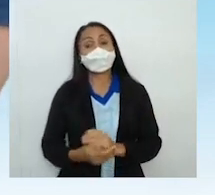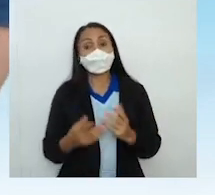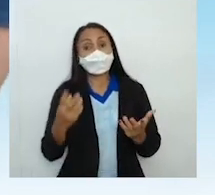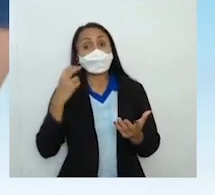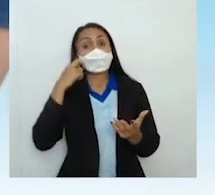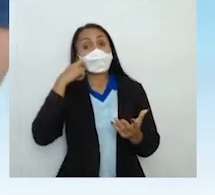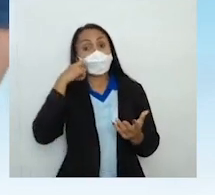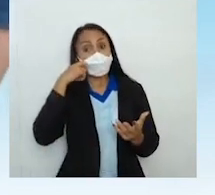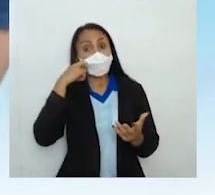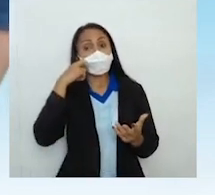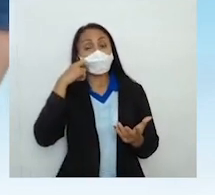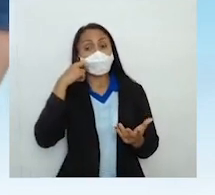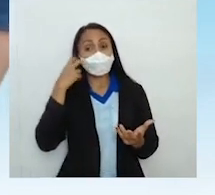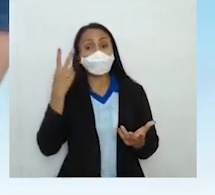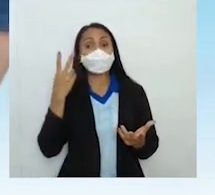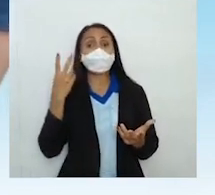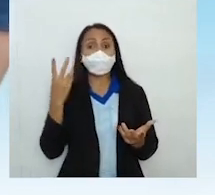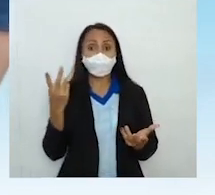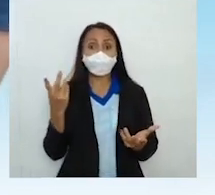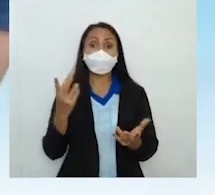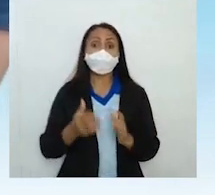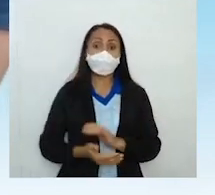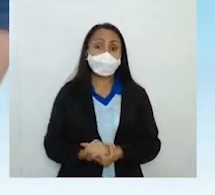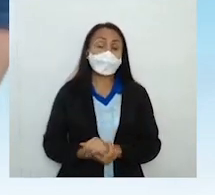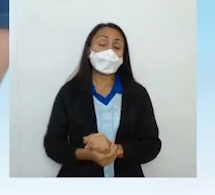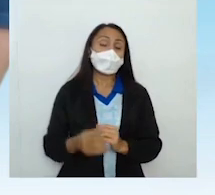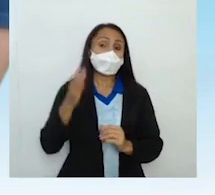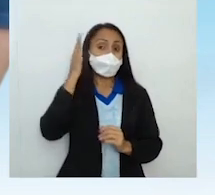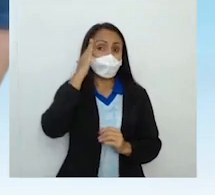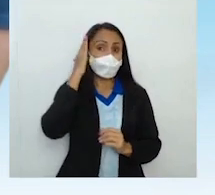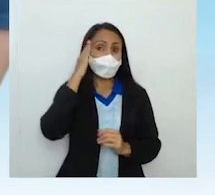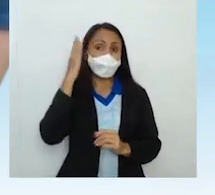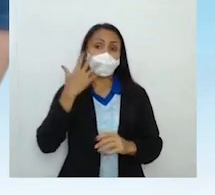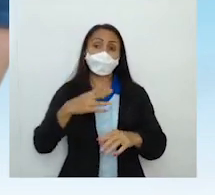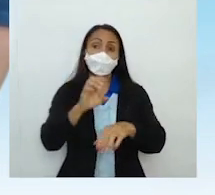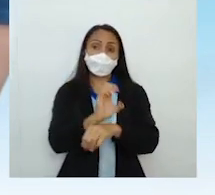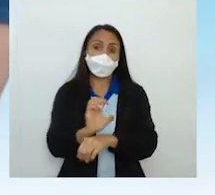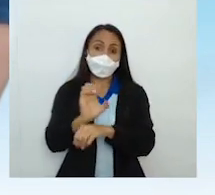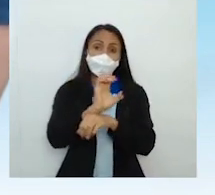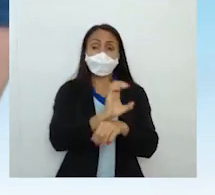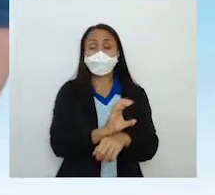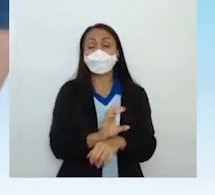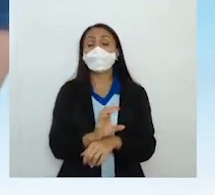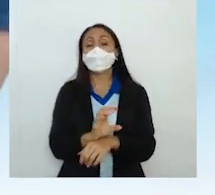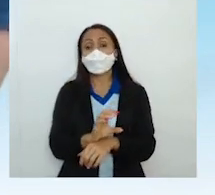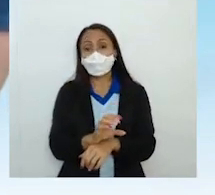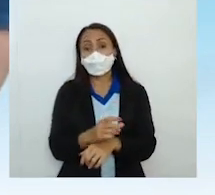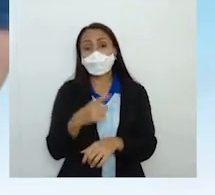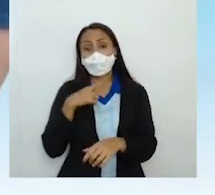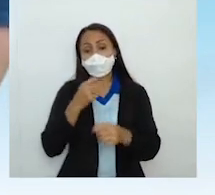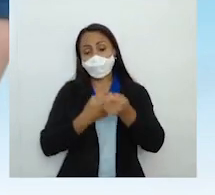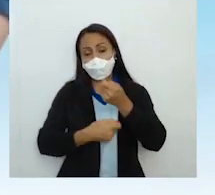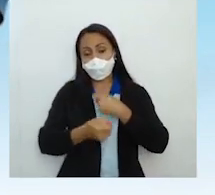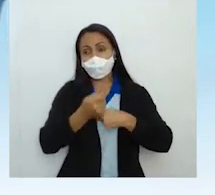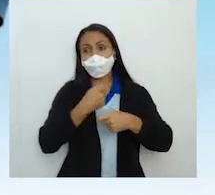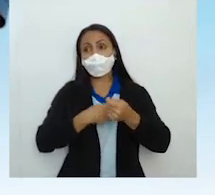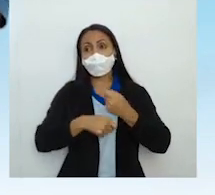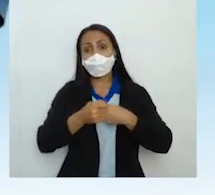a gente entender e saber, né, que nosso estado houve até mercados, não é isso? Essa questão, mercadoria, é